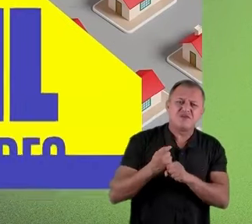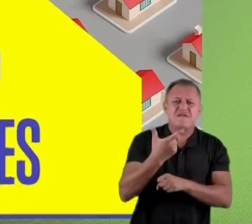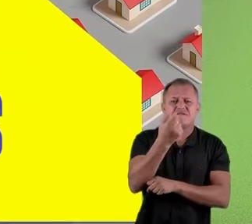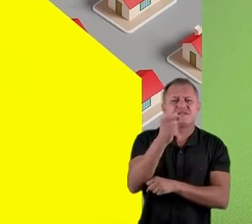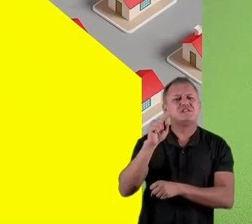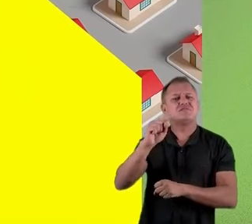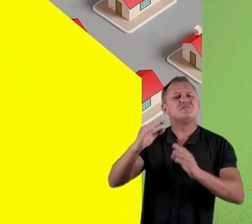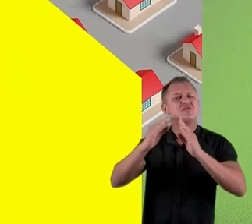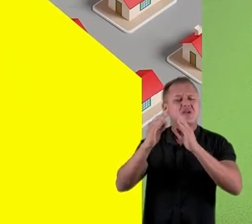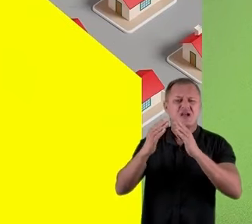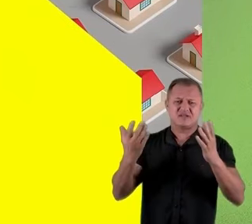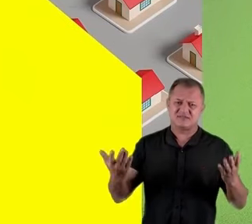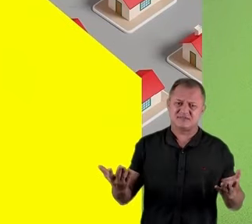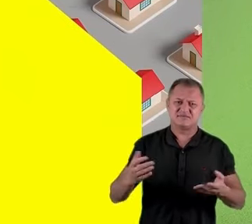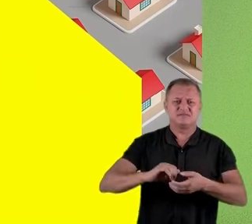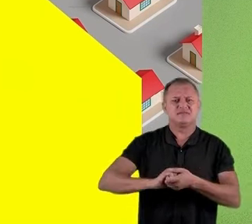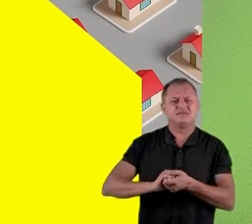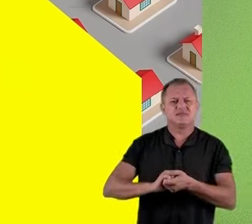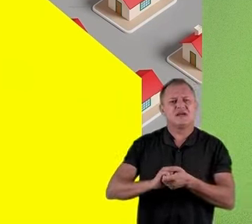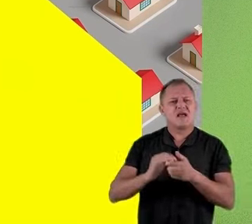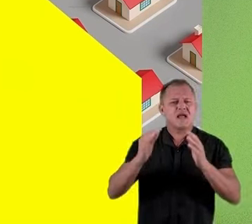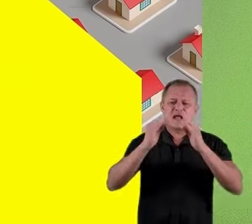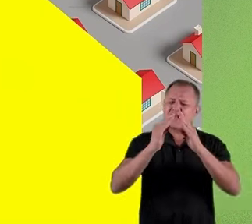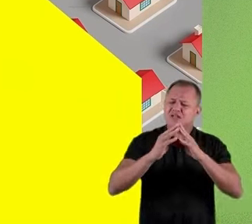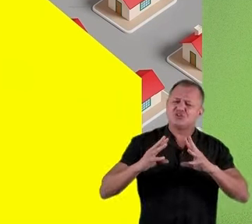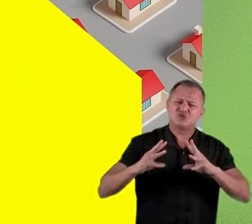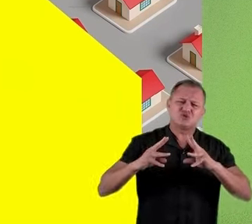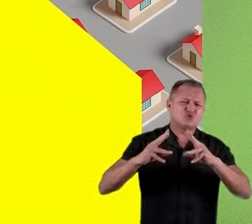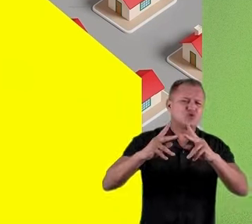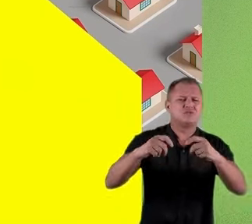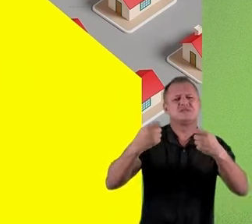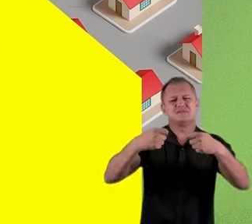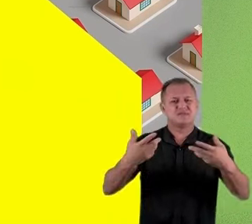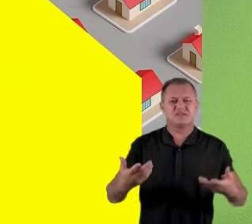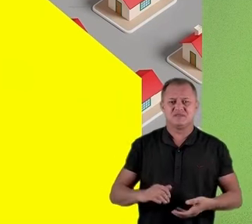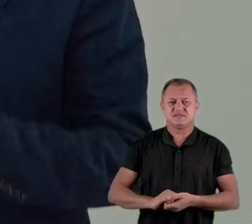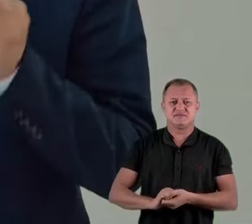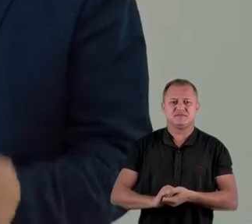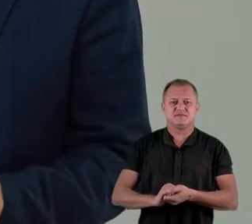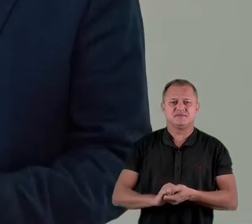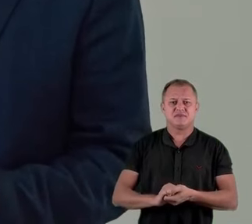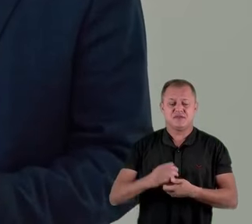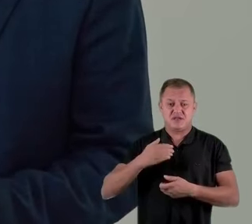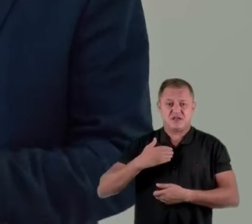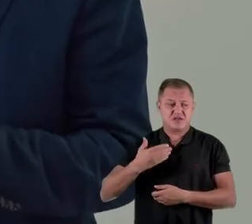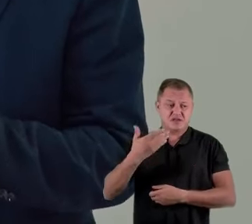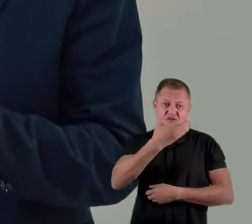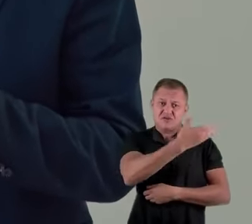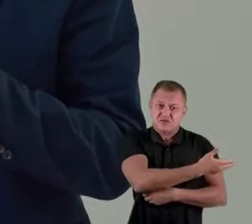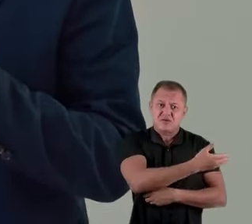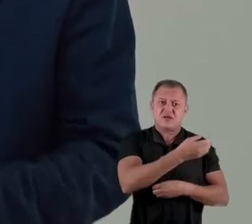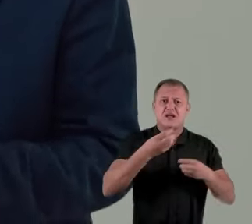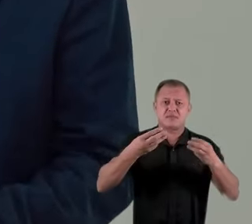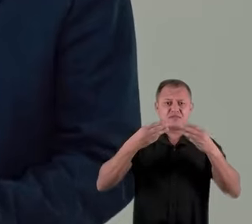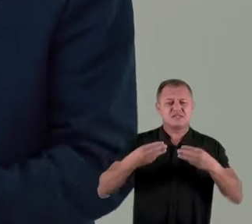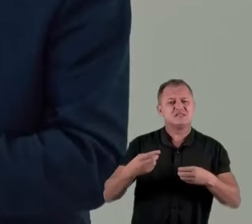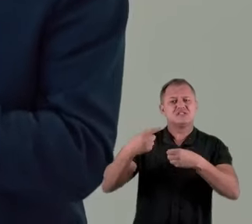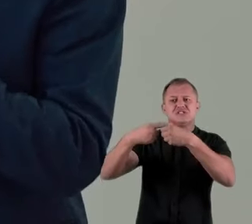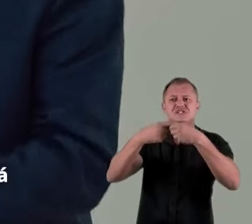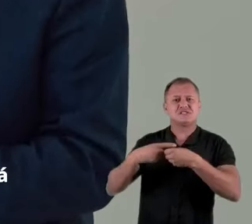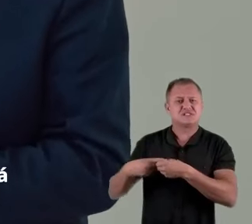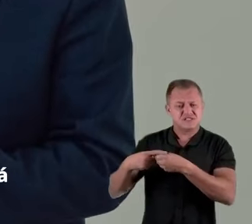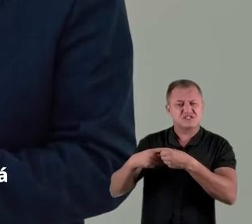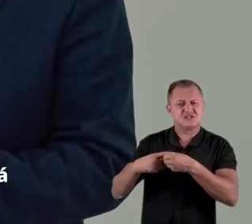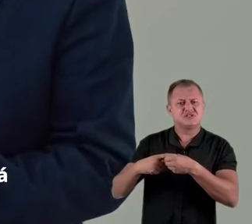construção de 20 mil casas populares, moradia para as pessoas que mais precisam. Estou aqui ao lado do ministro das